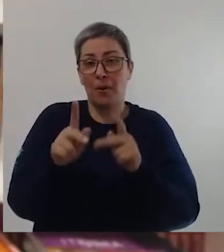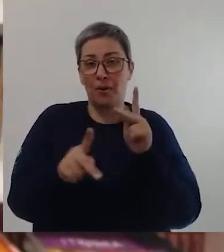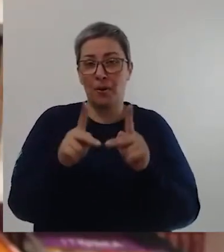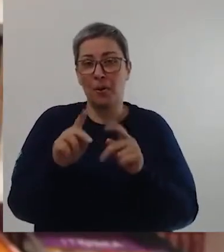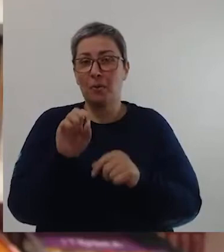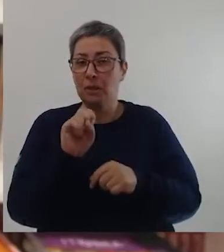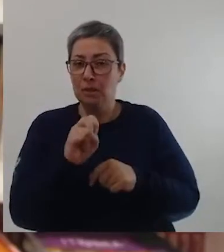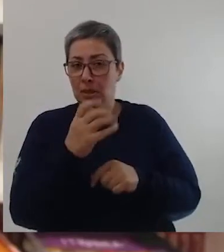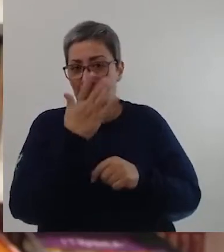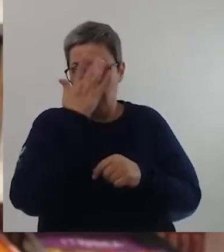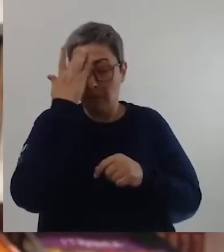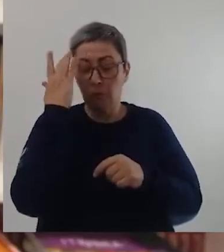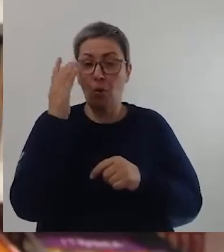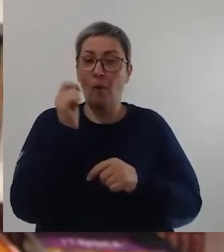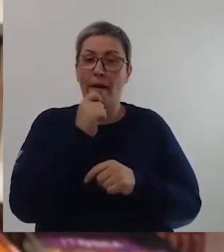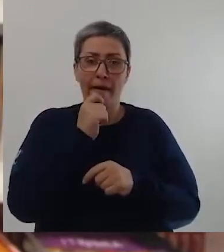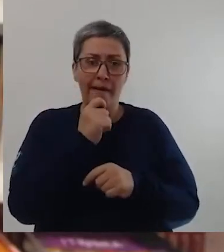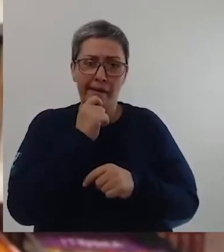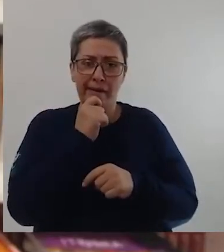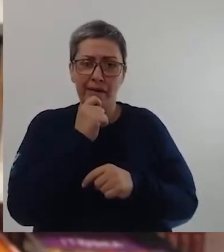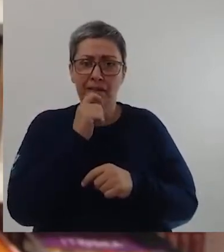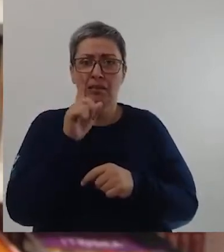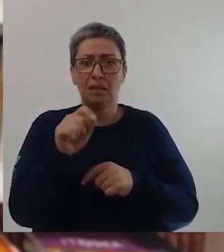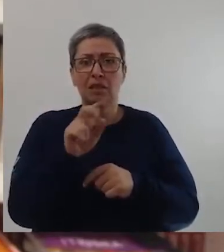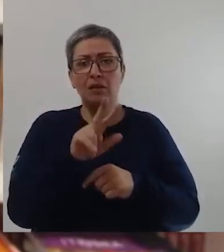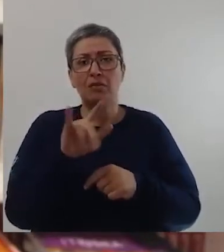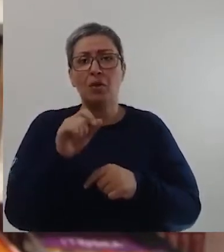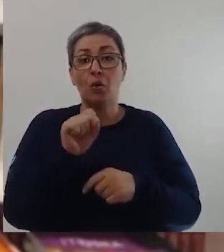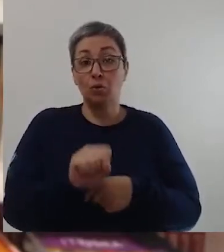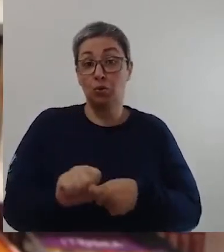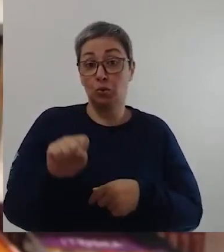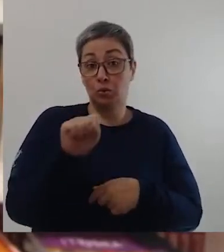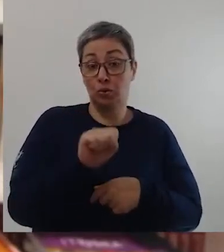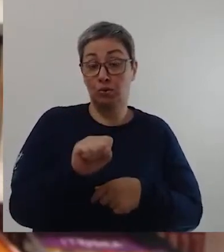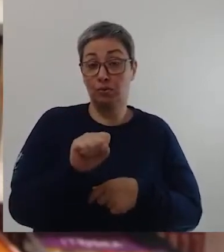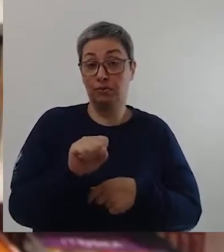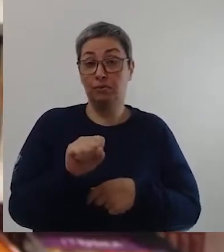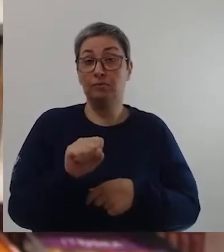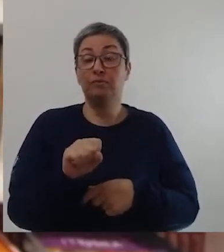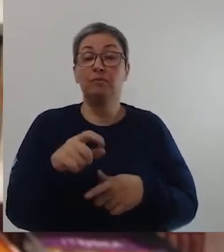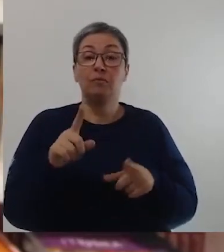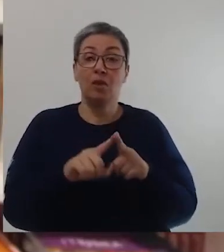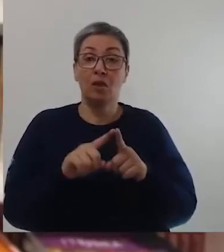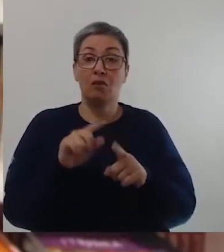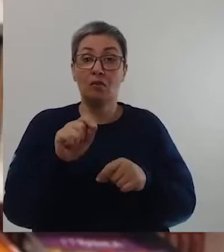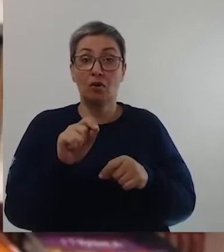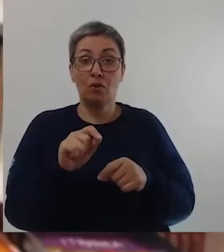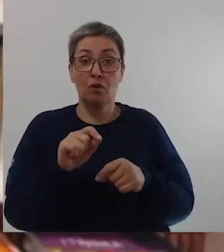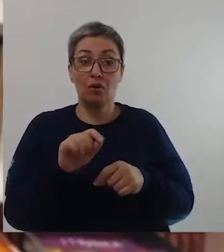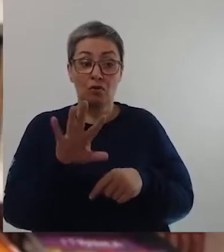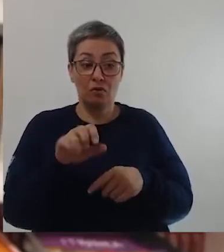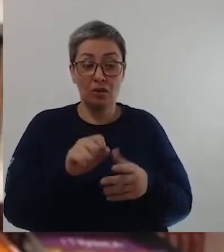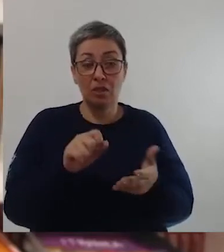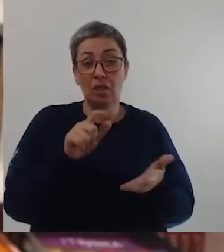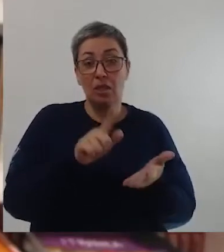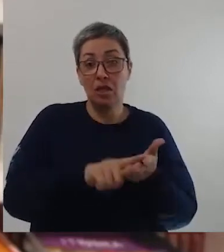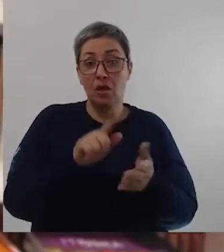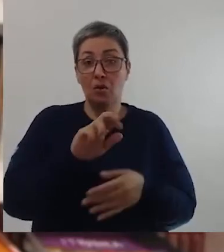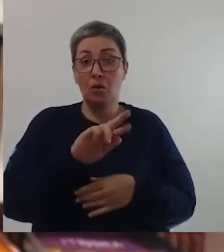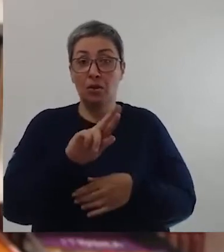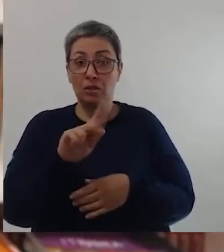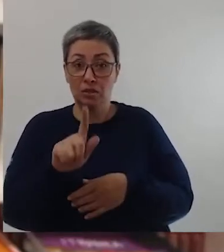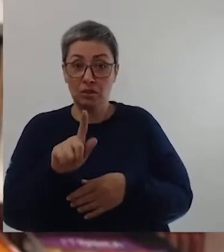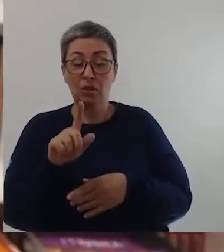se a pessoa ainda for solteira a nossa fonte Now